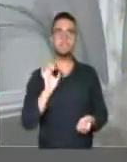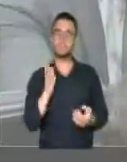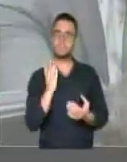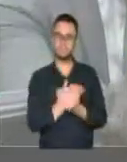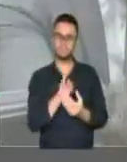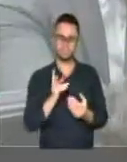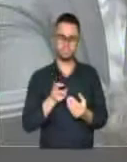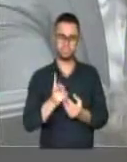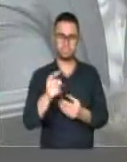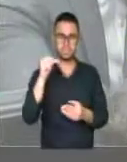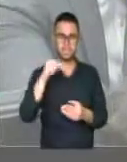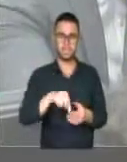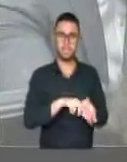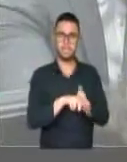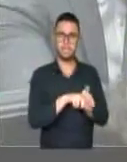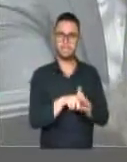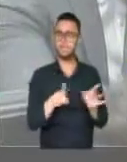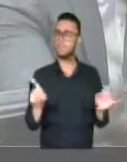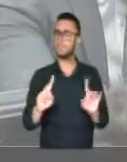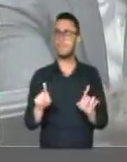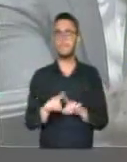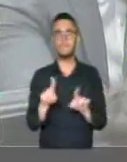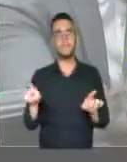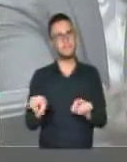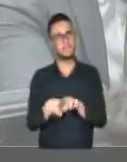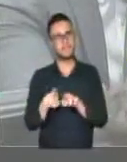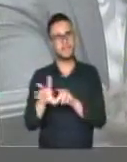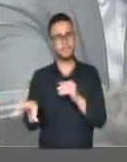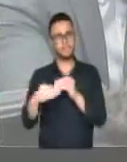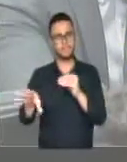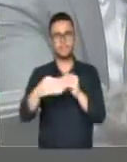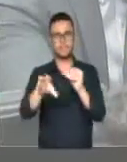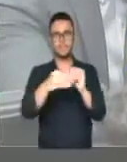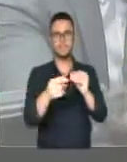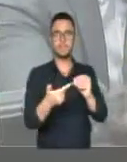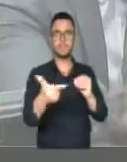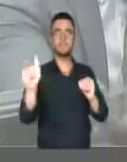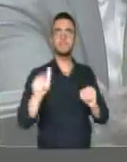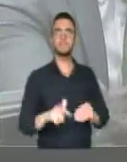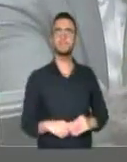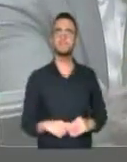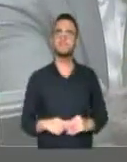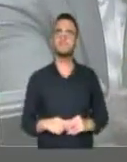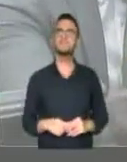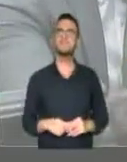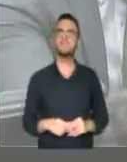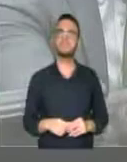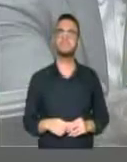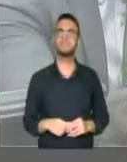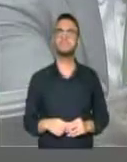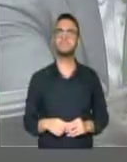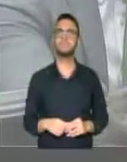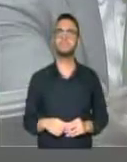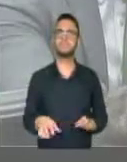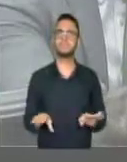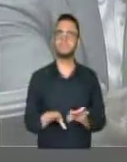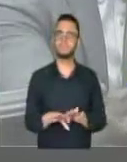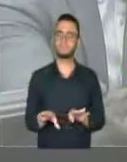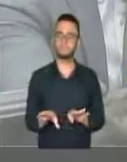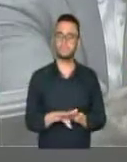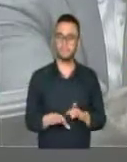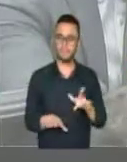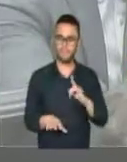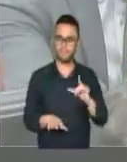prosseguimento dessa investigação, como também nas outras que virão. Há também um